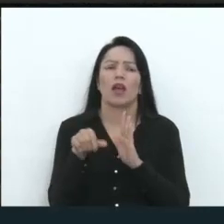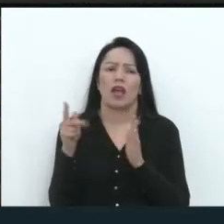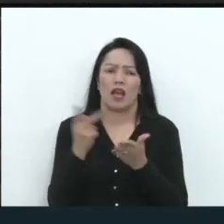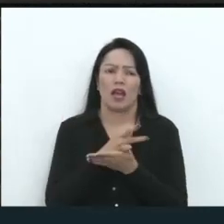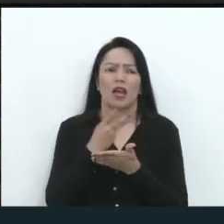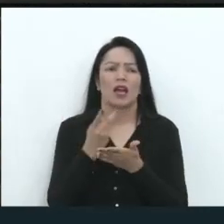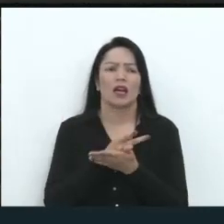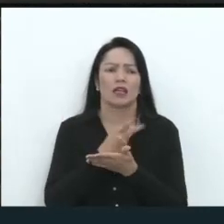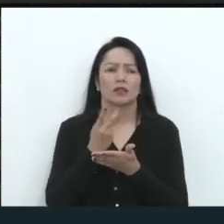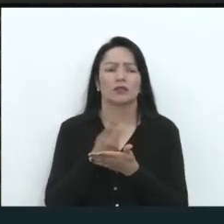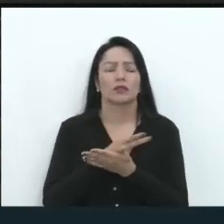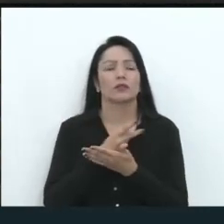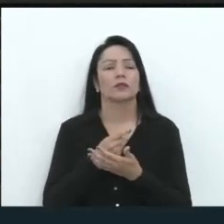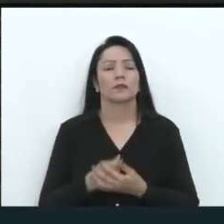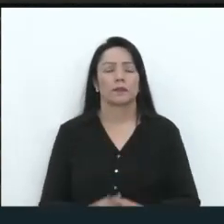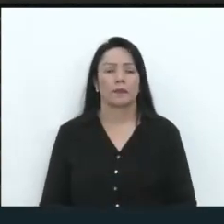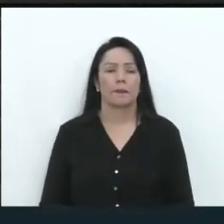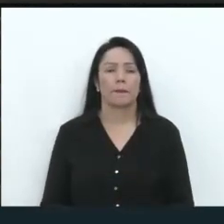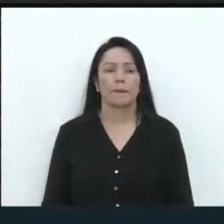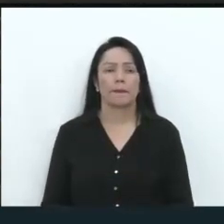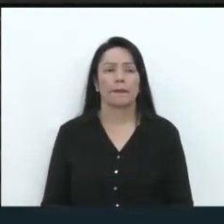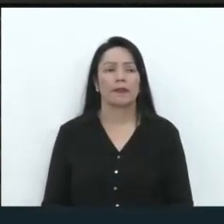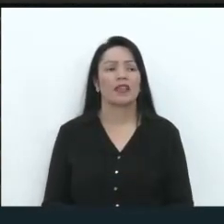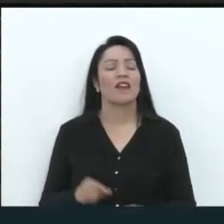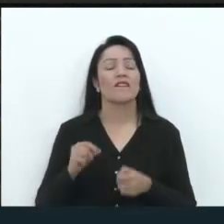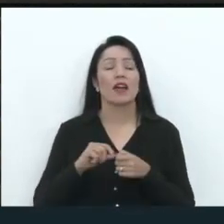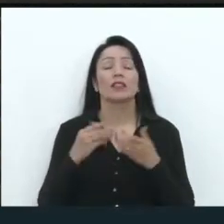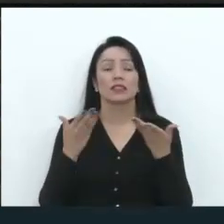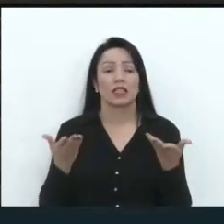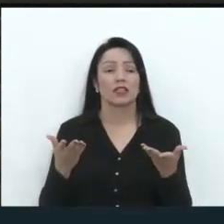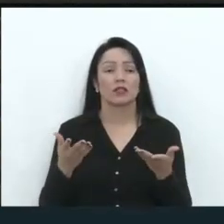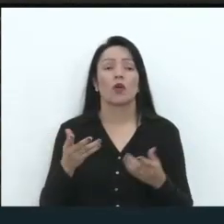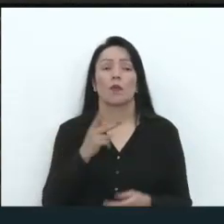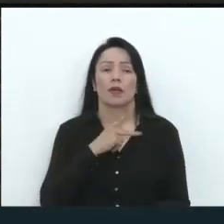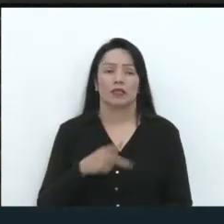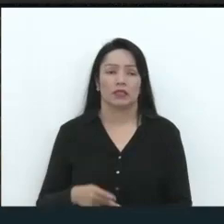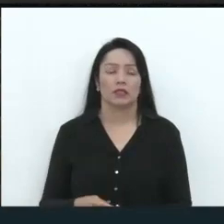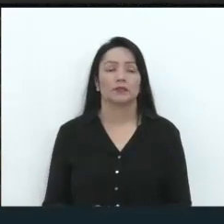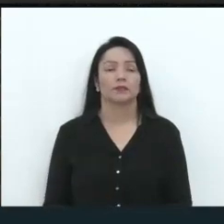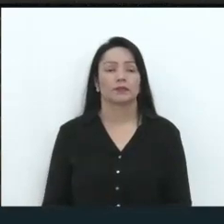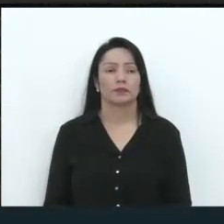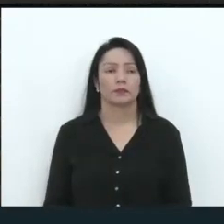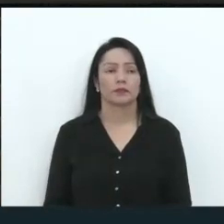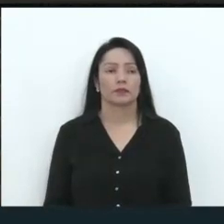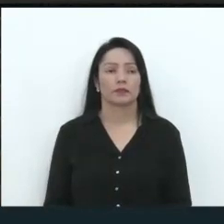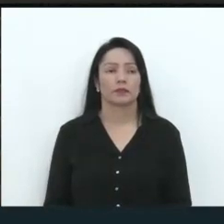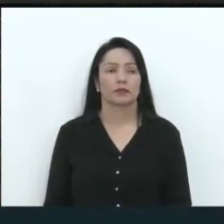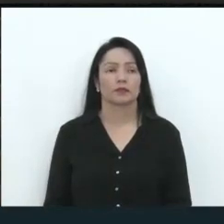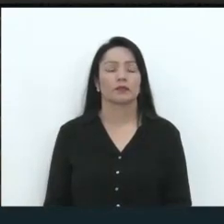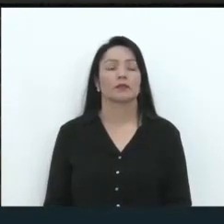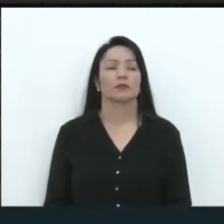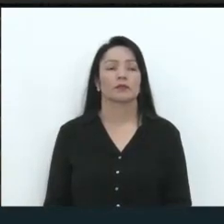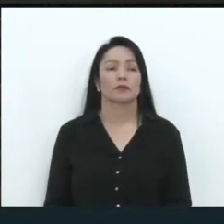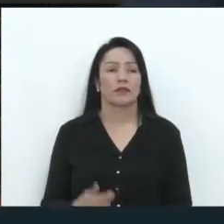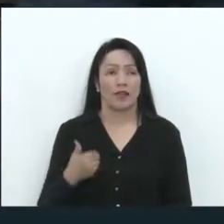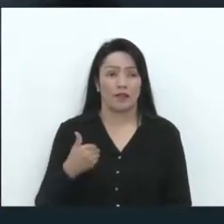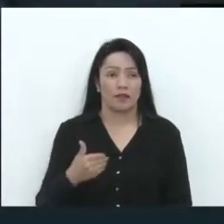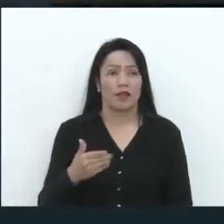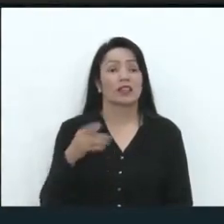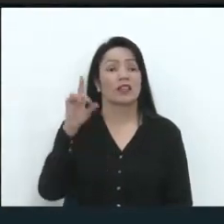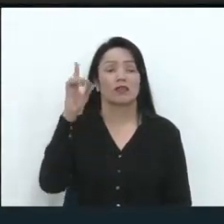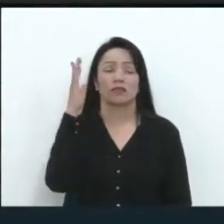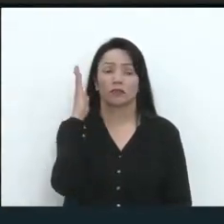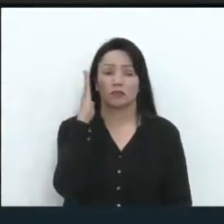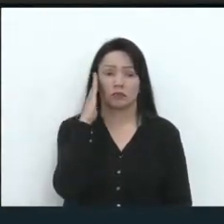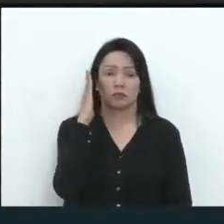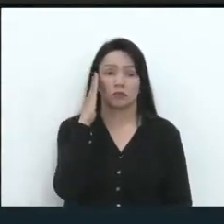uma canalice o que fizeram com o presidente Lula. Gente, há de doer, só Deus sabe o